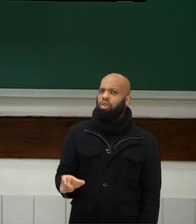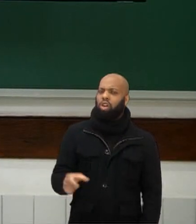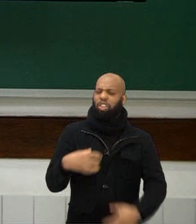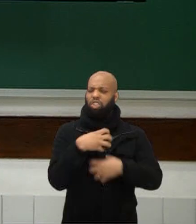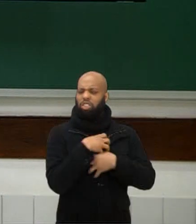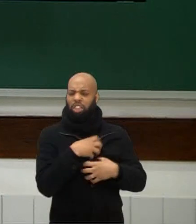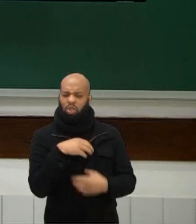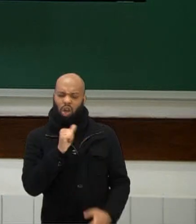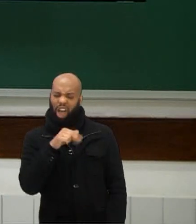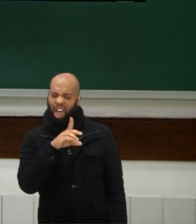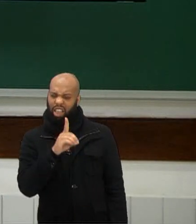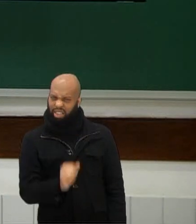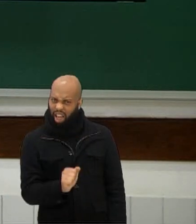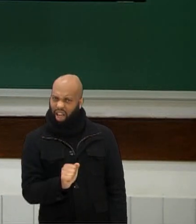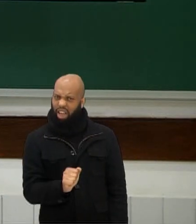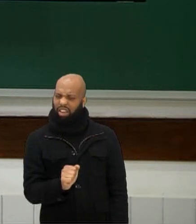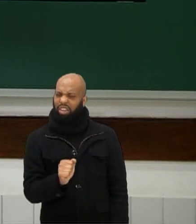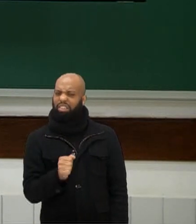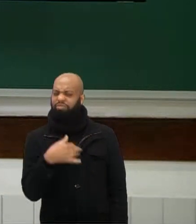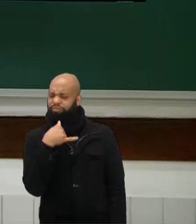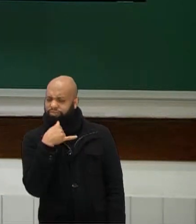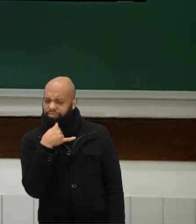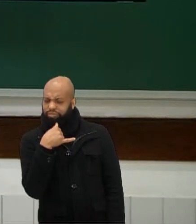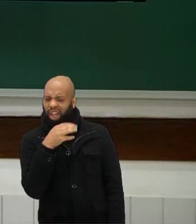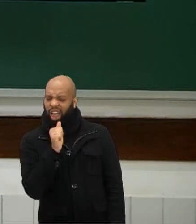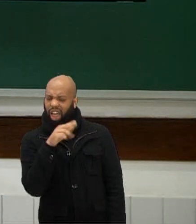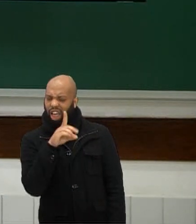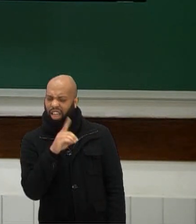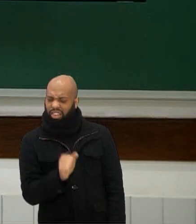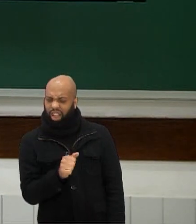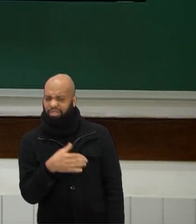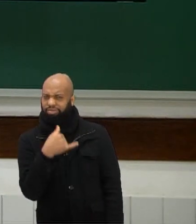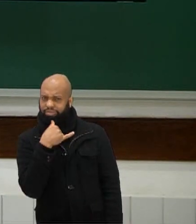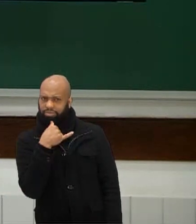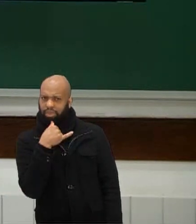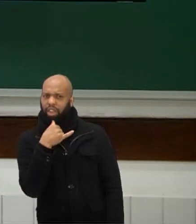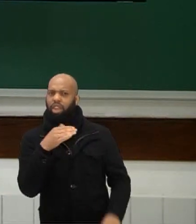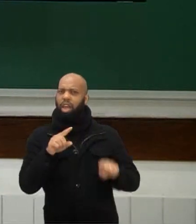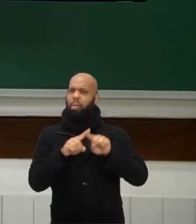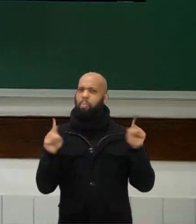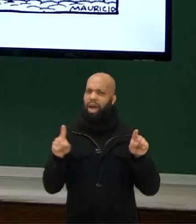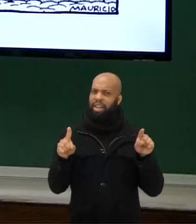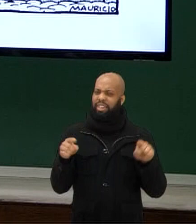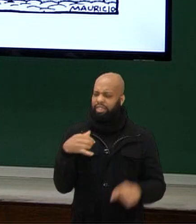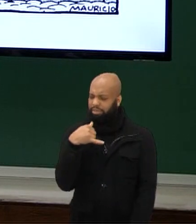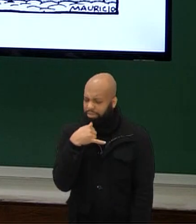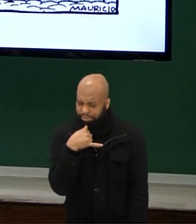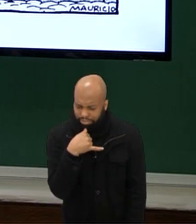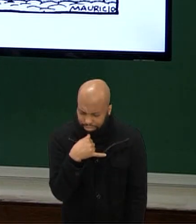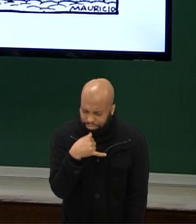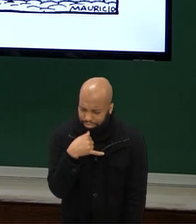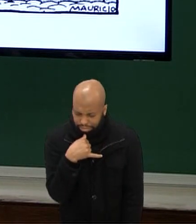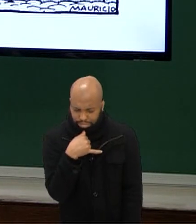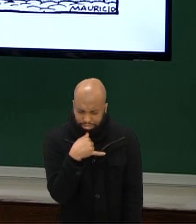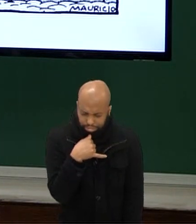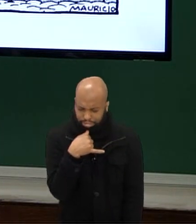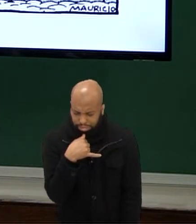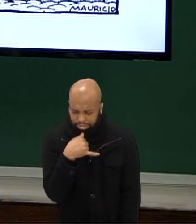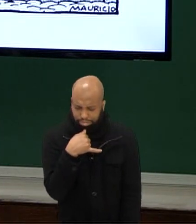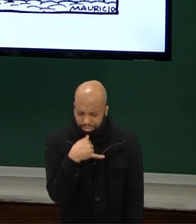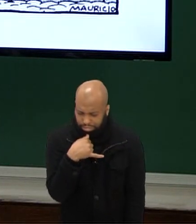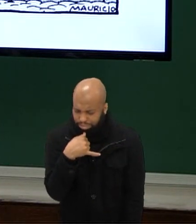chateado. Olha só, fulano anda chateado. Será que o fulano está andando chateado,